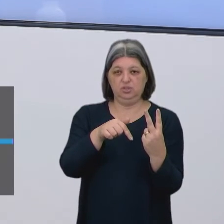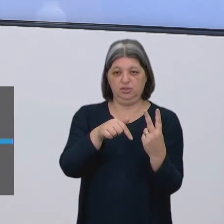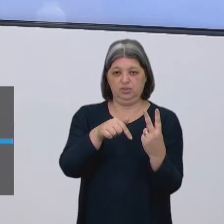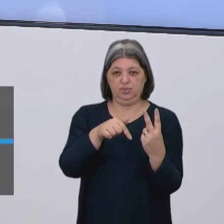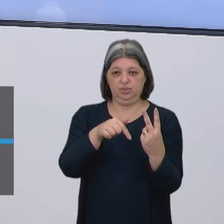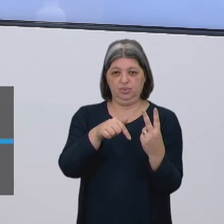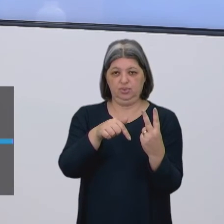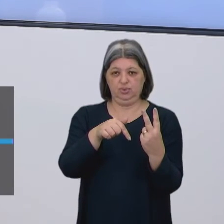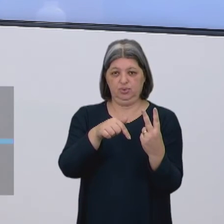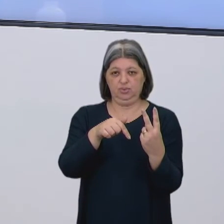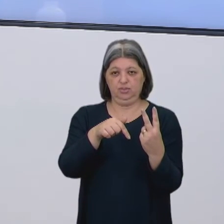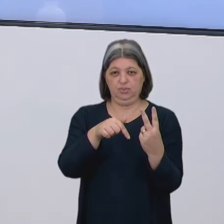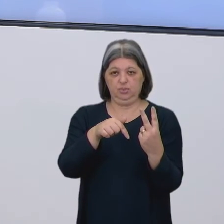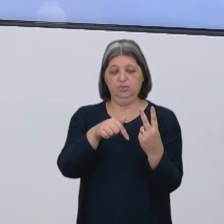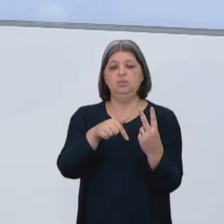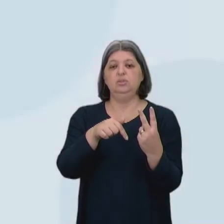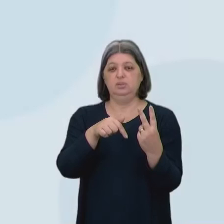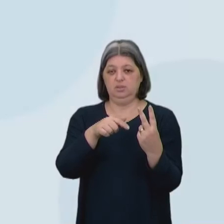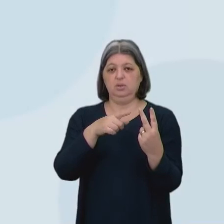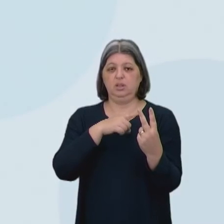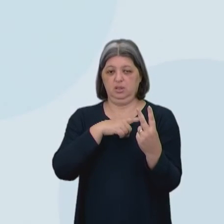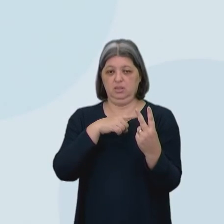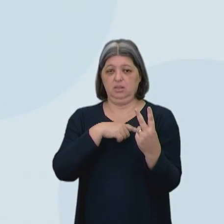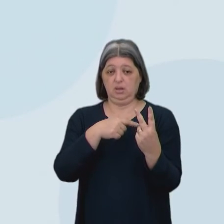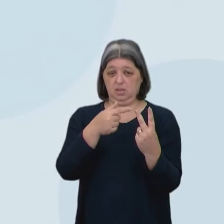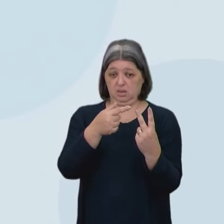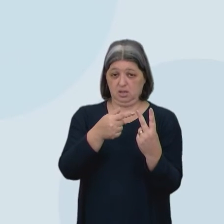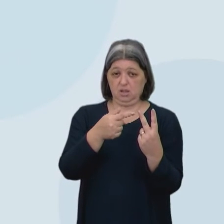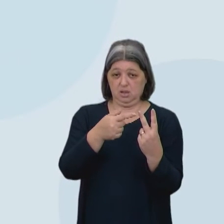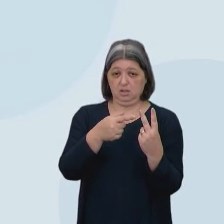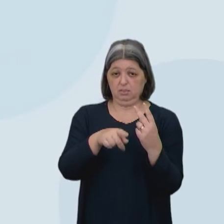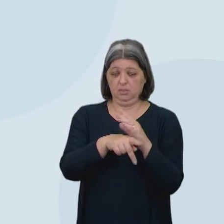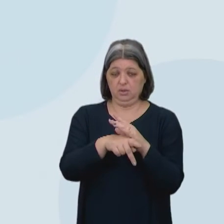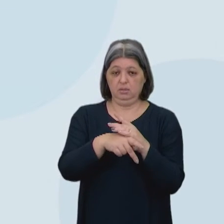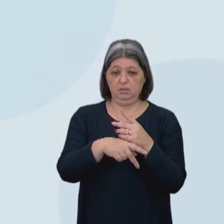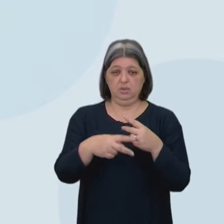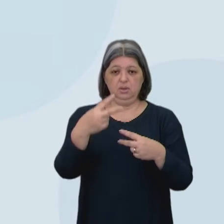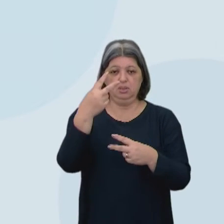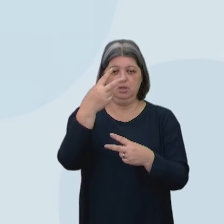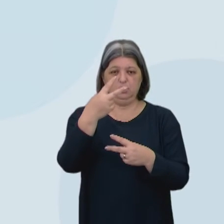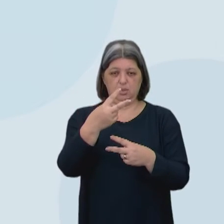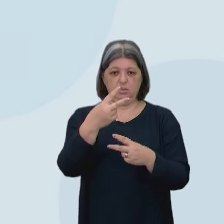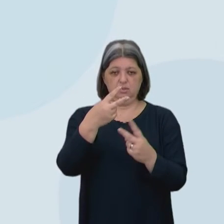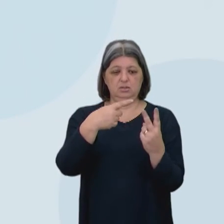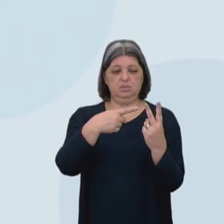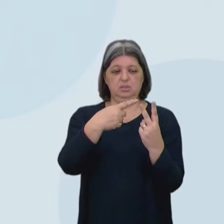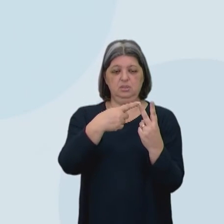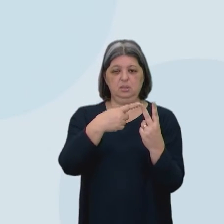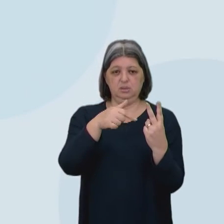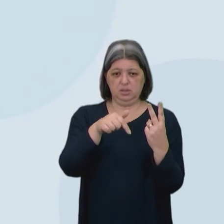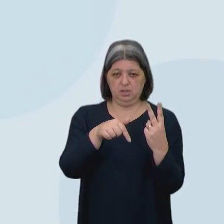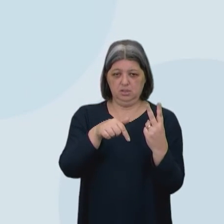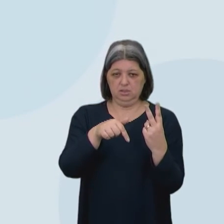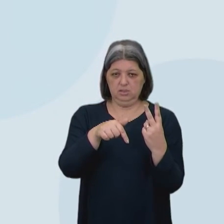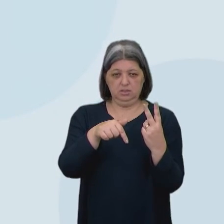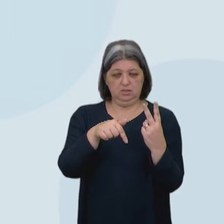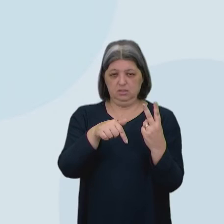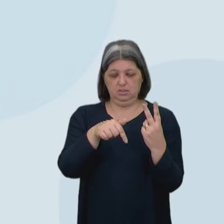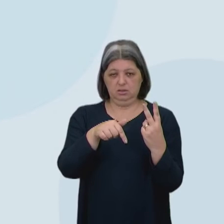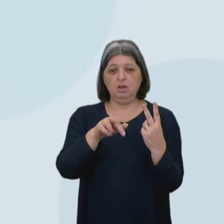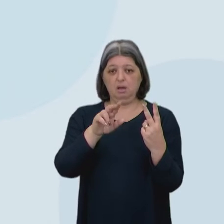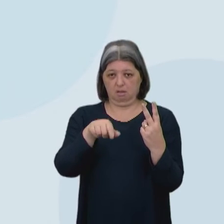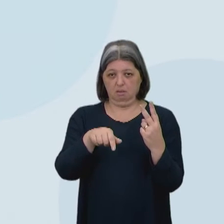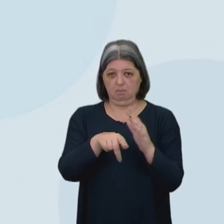coisa. Tem uma raiz na fração. Raiz de 7. Consigo calcular? Não é exato. Quando não é exato, é